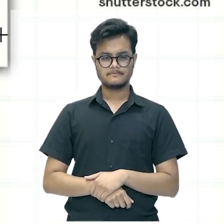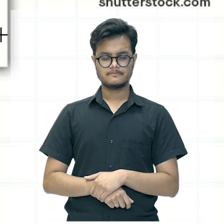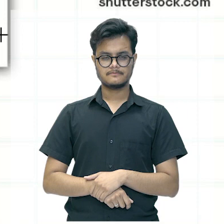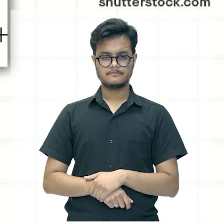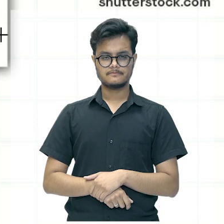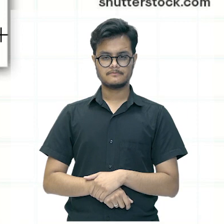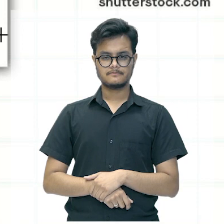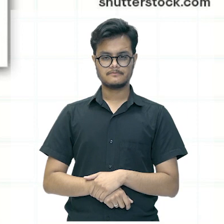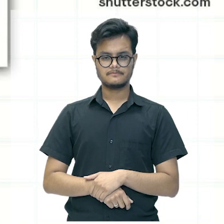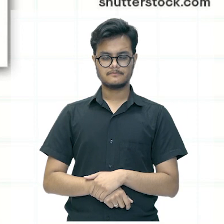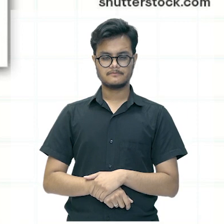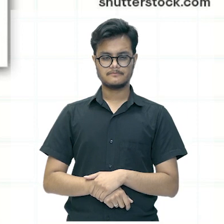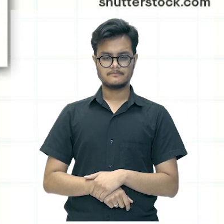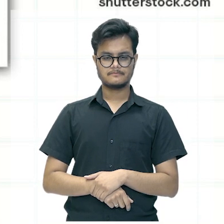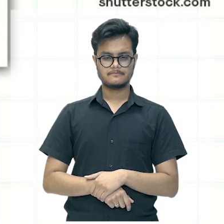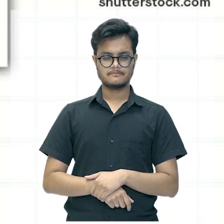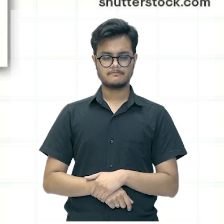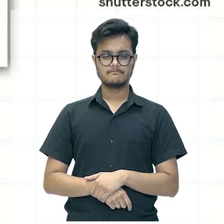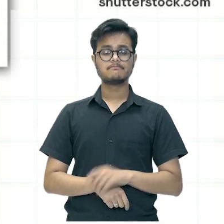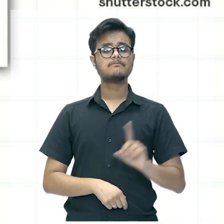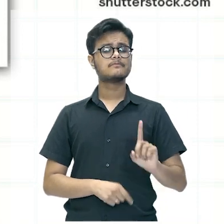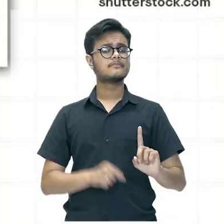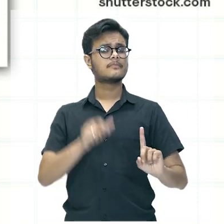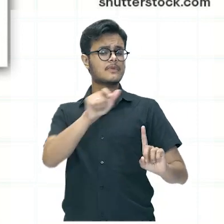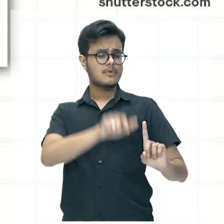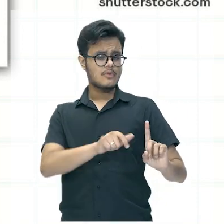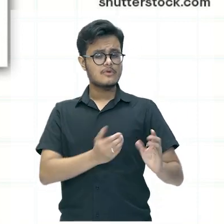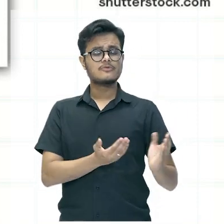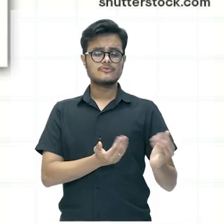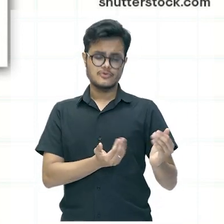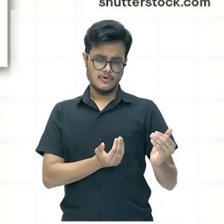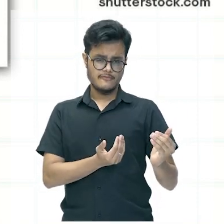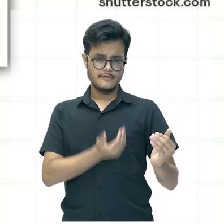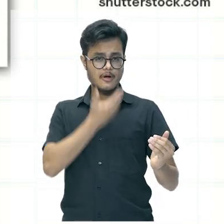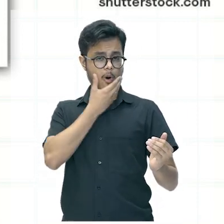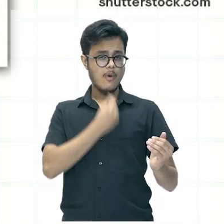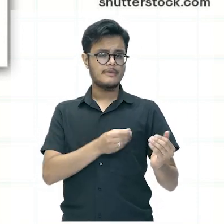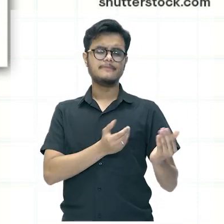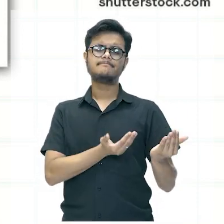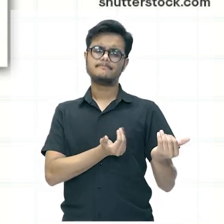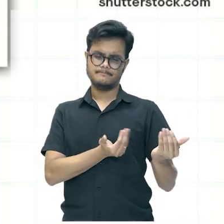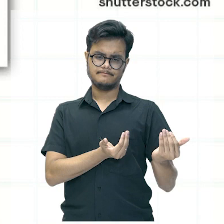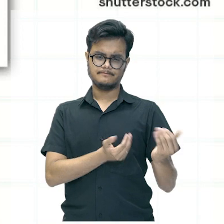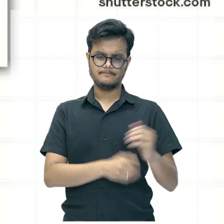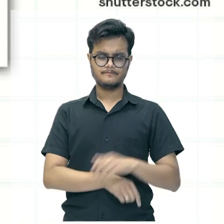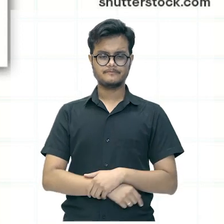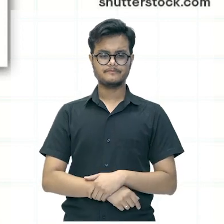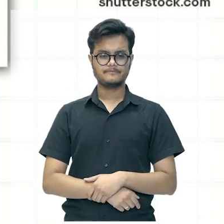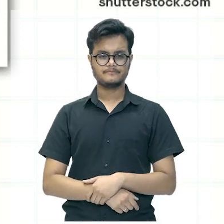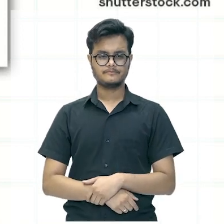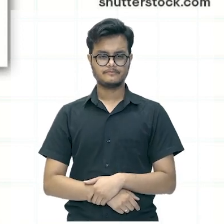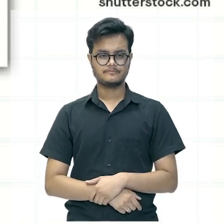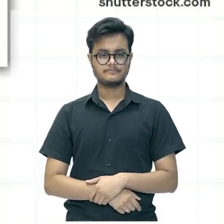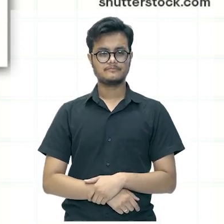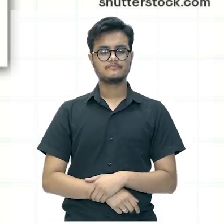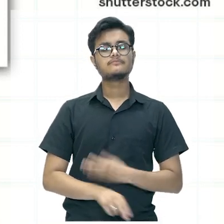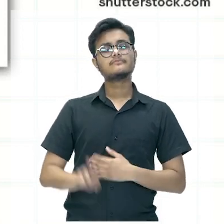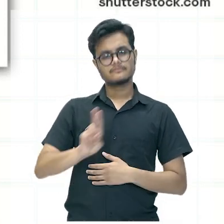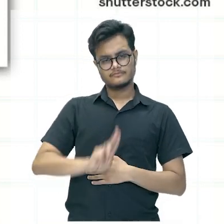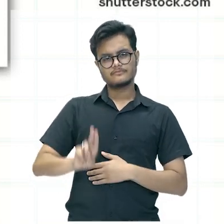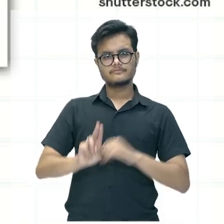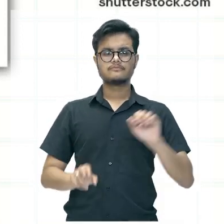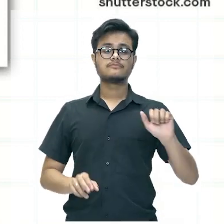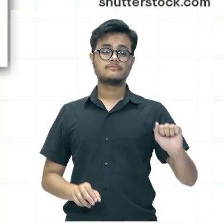Então, olha só. Um adolescente, que eu estou falando de um só, não é isso? Então, o artigo a, ele